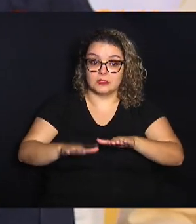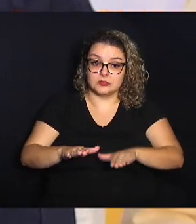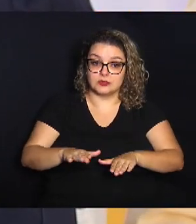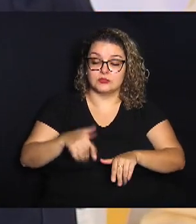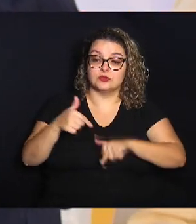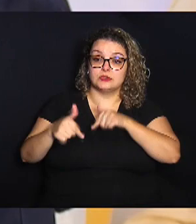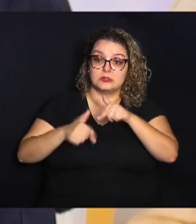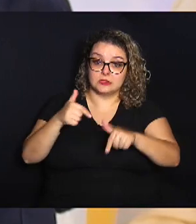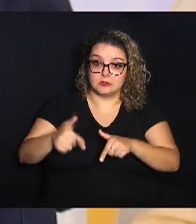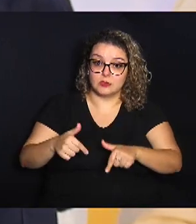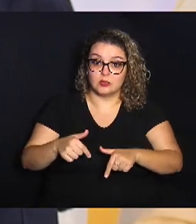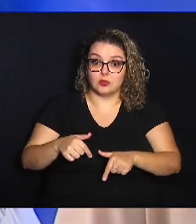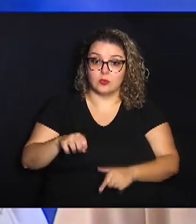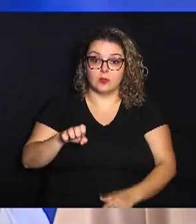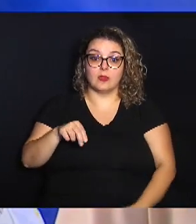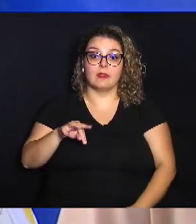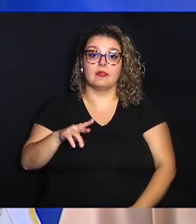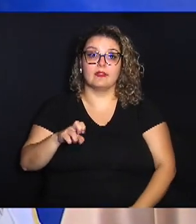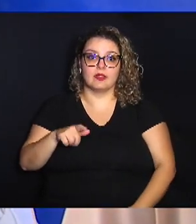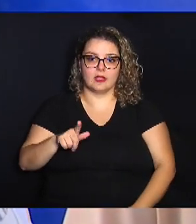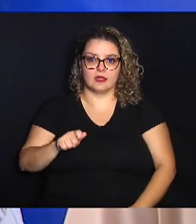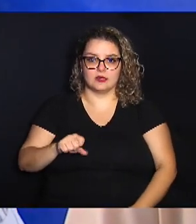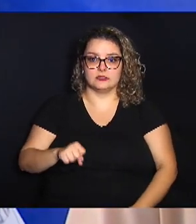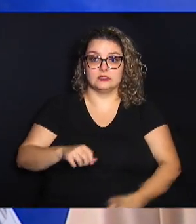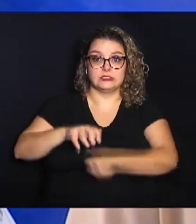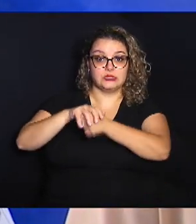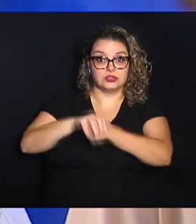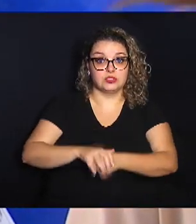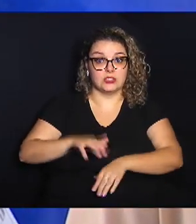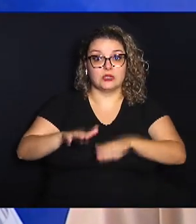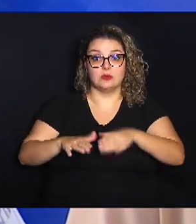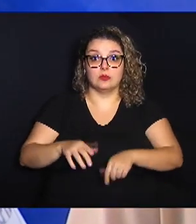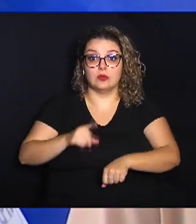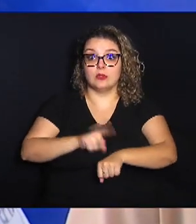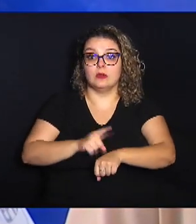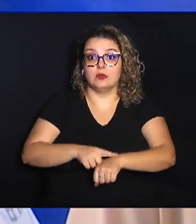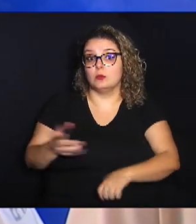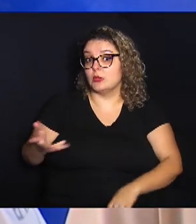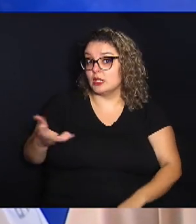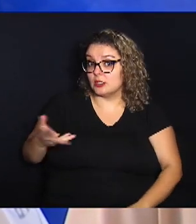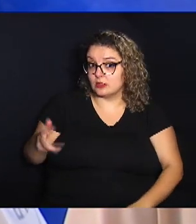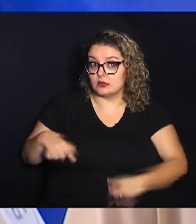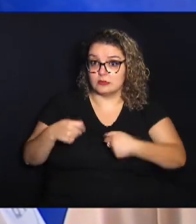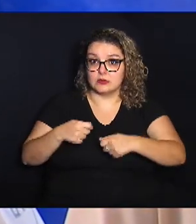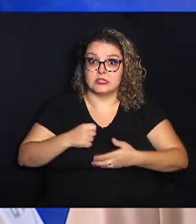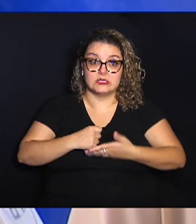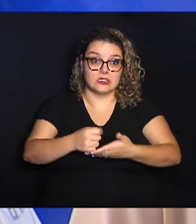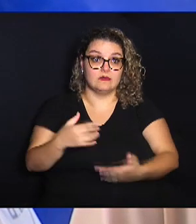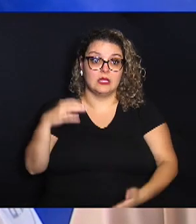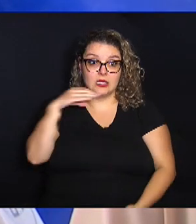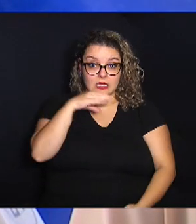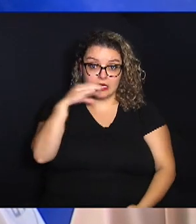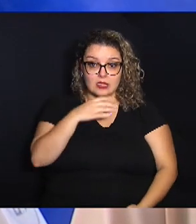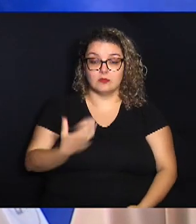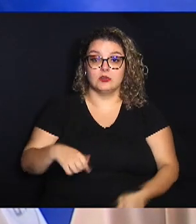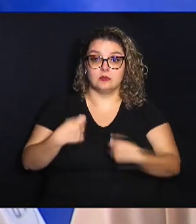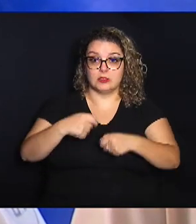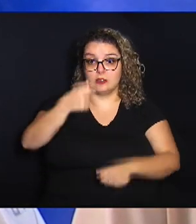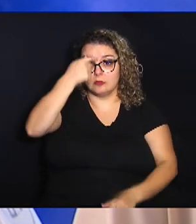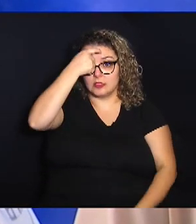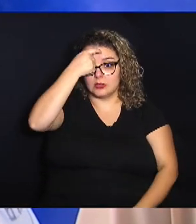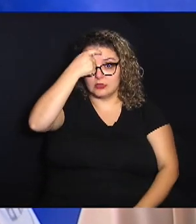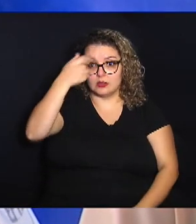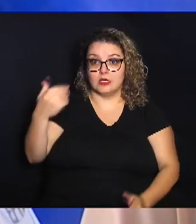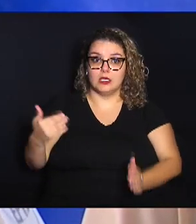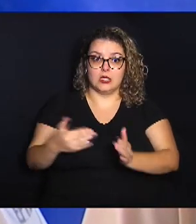trabalham com entregas, eles são pressionados muitas vezes pela rapidez da entrega. Então a gente tem que conscientizar que mesmo